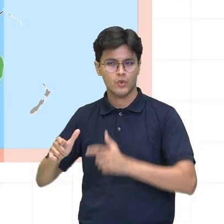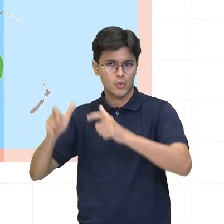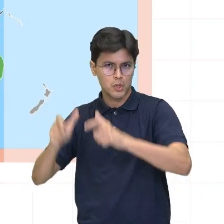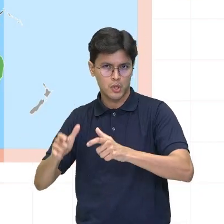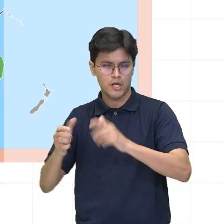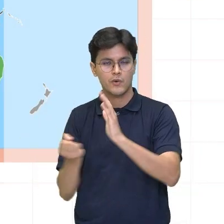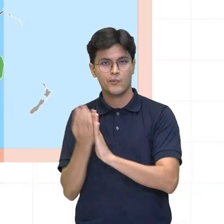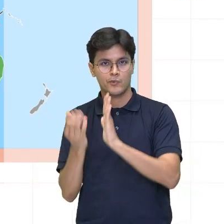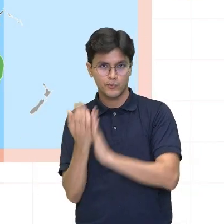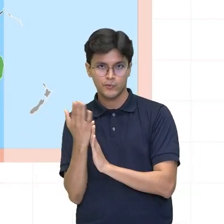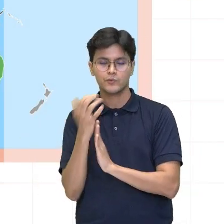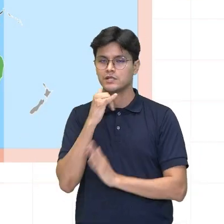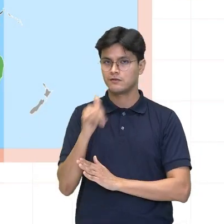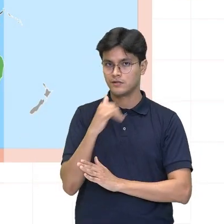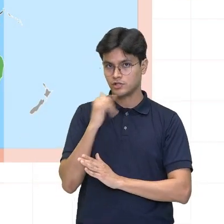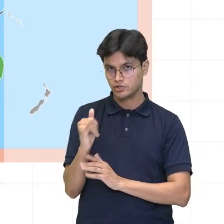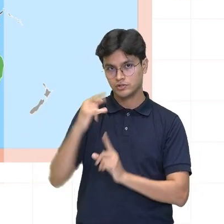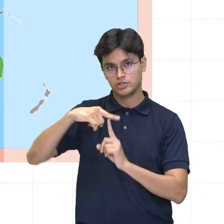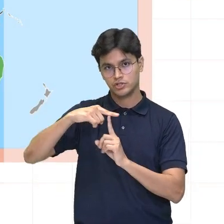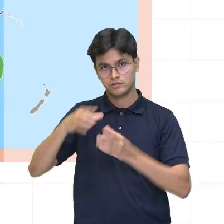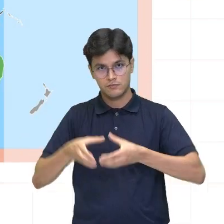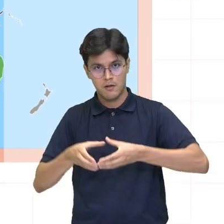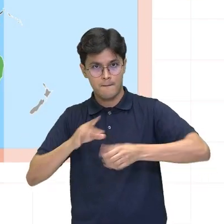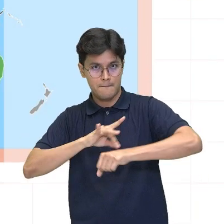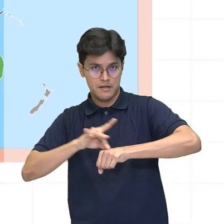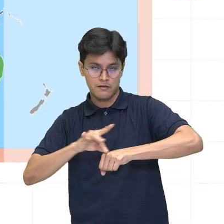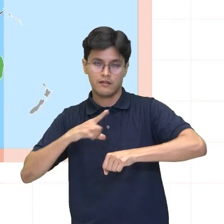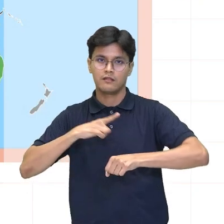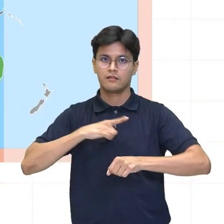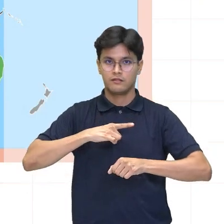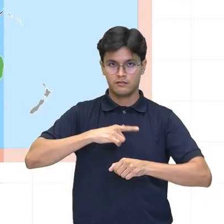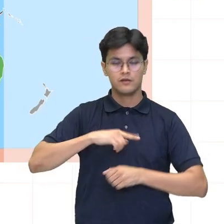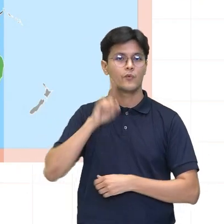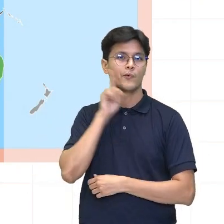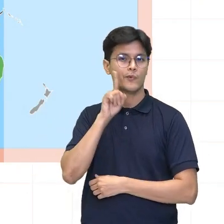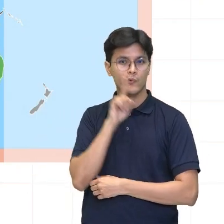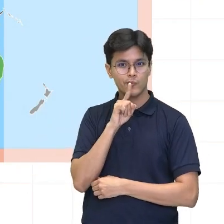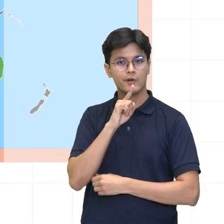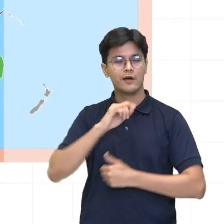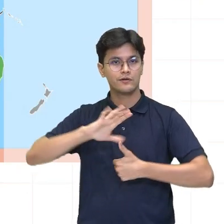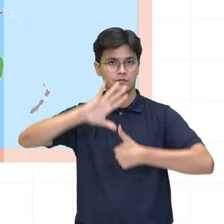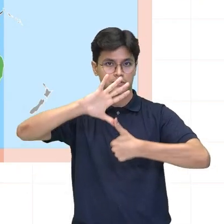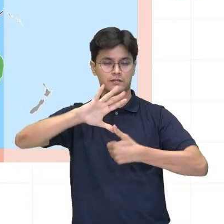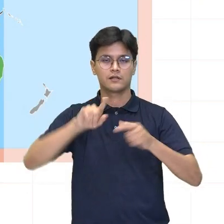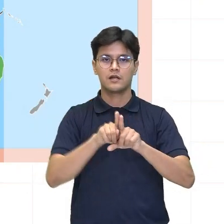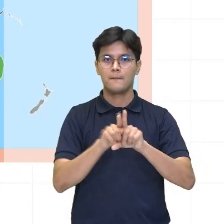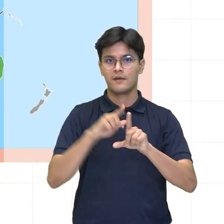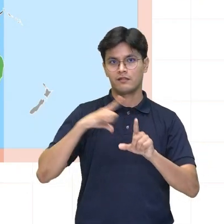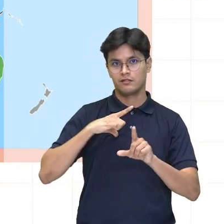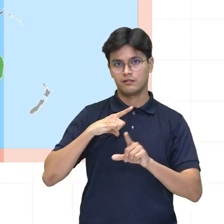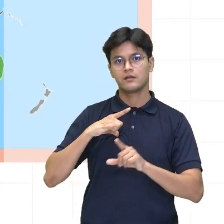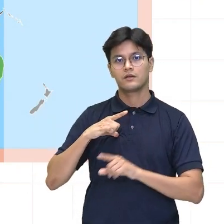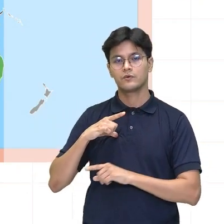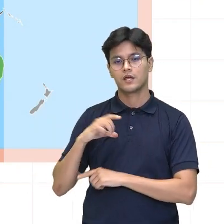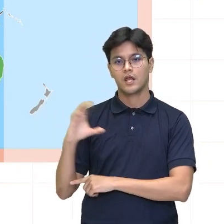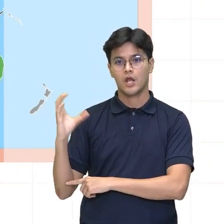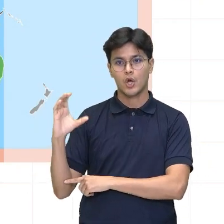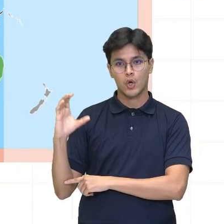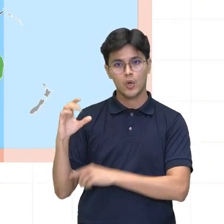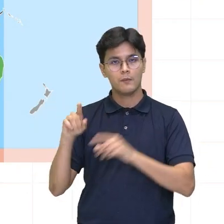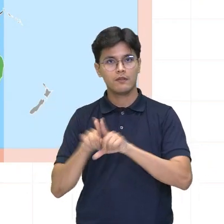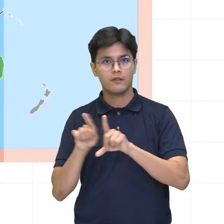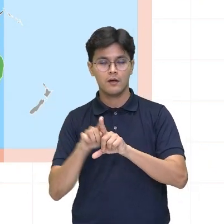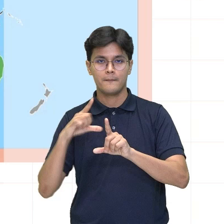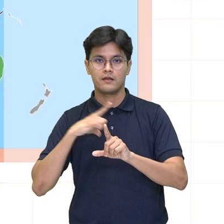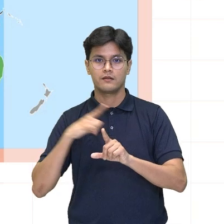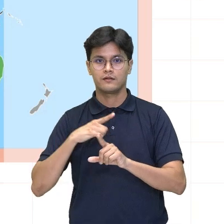temos Estados Unidos, no continente americano, né, nós temos aí a Colômbia, indo lá para a Europa, né, a gente já tem em destaque ali